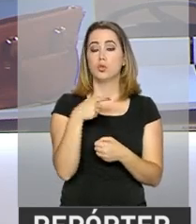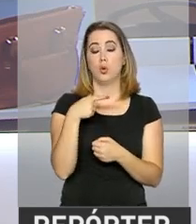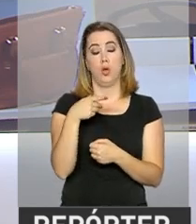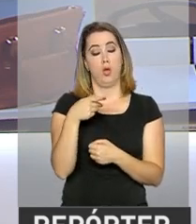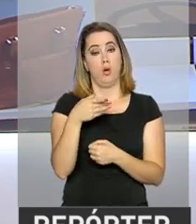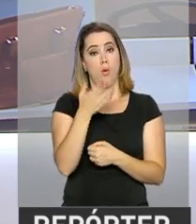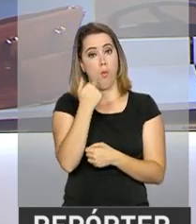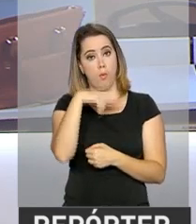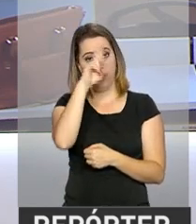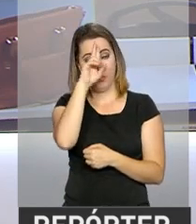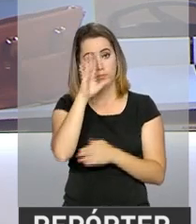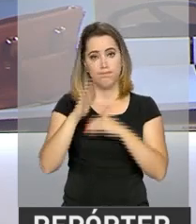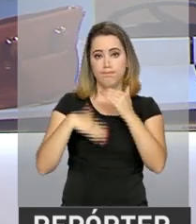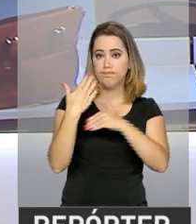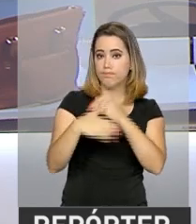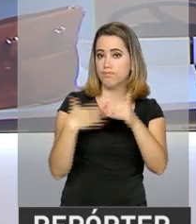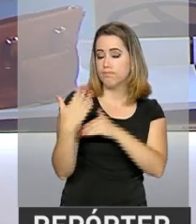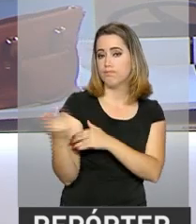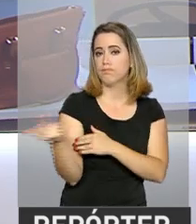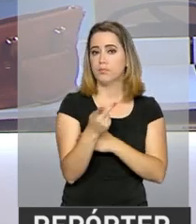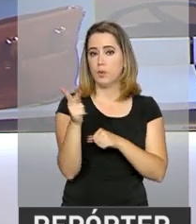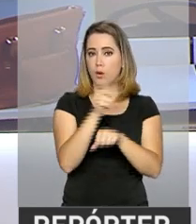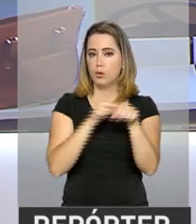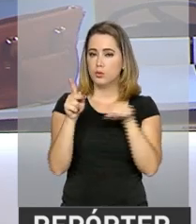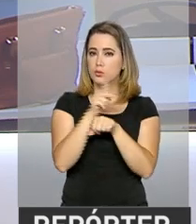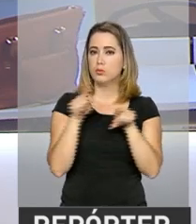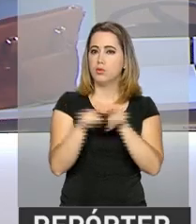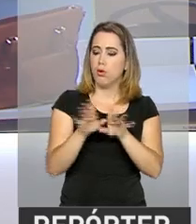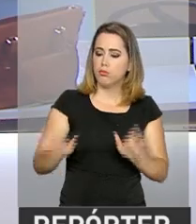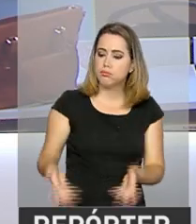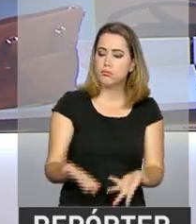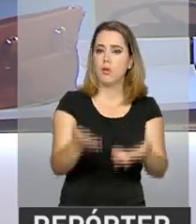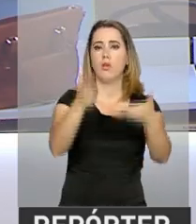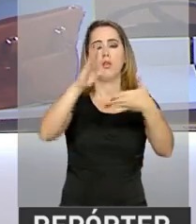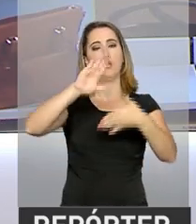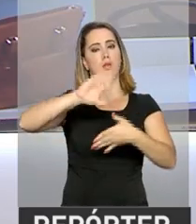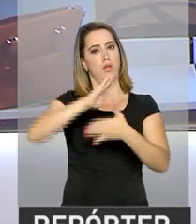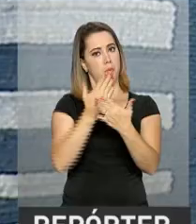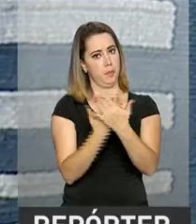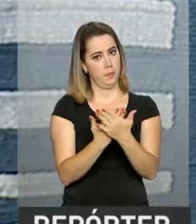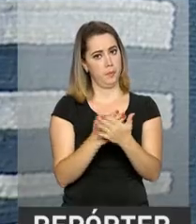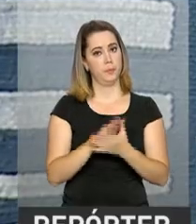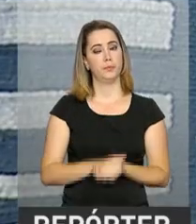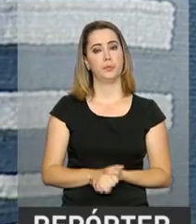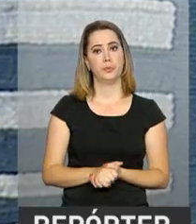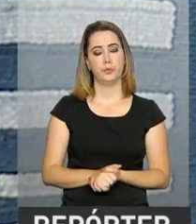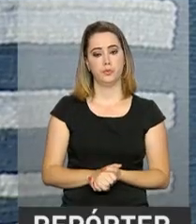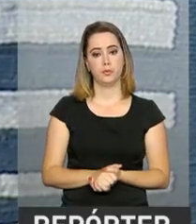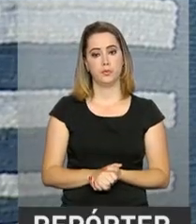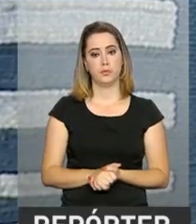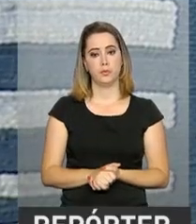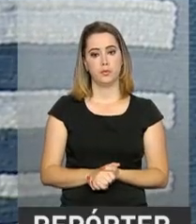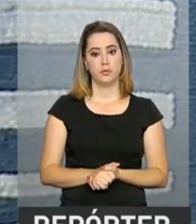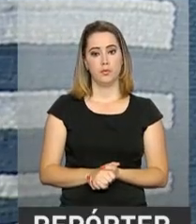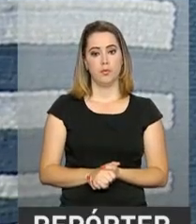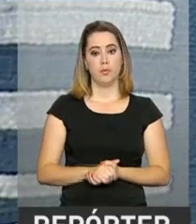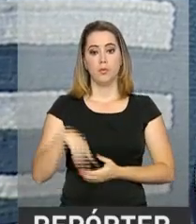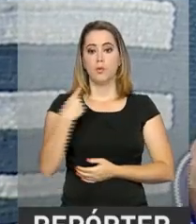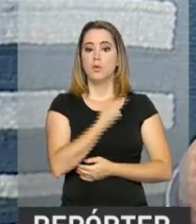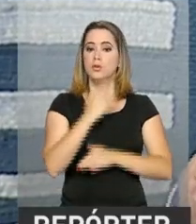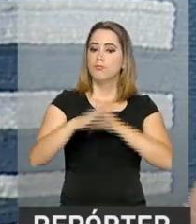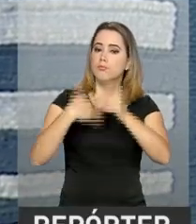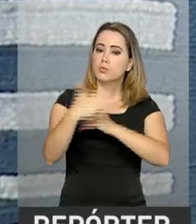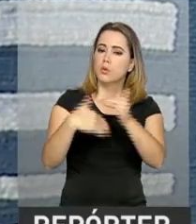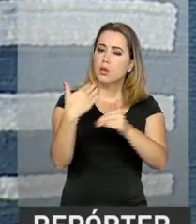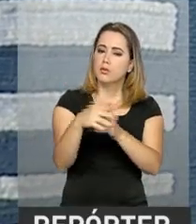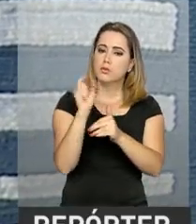avanços nas relações diplomáticas em especial na promoção do mercul avançamos bastante